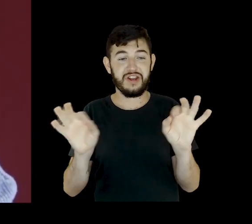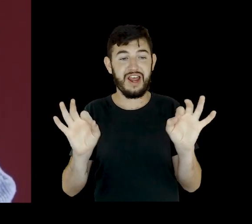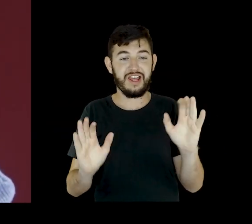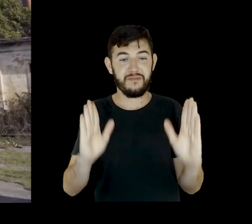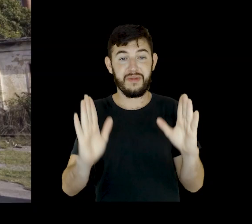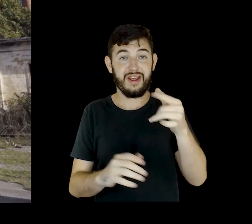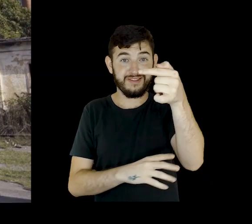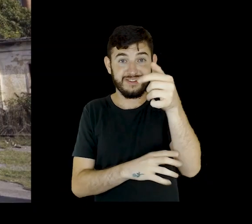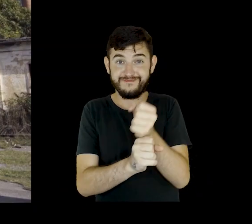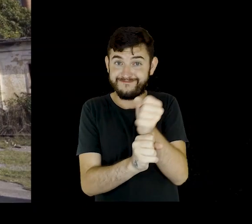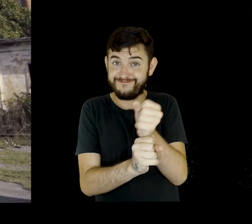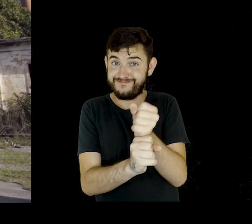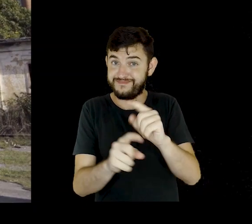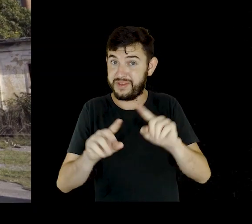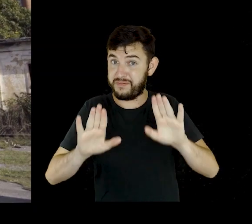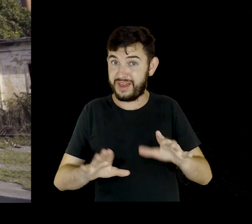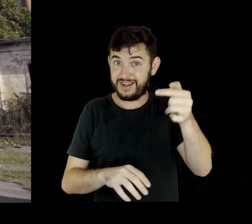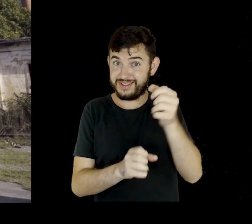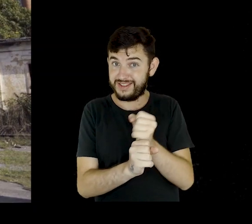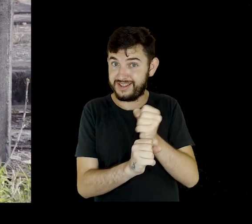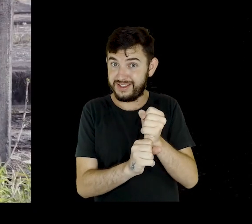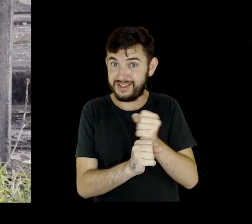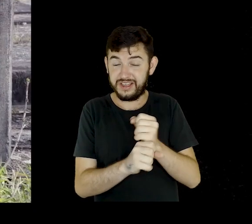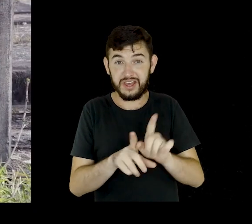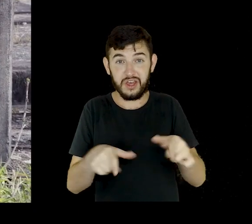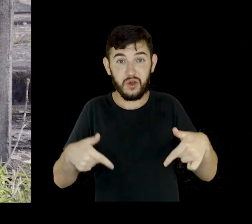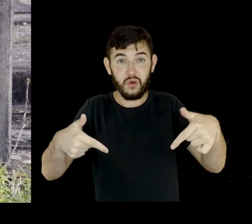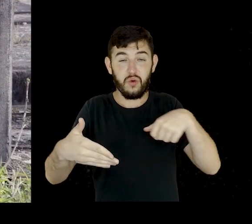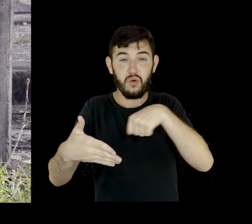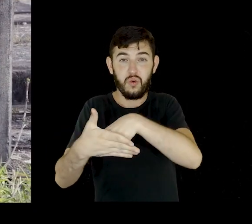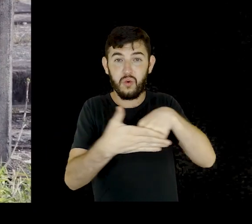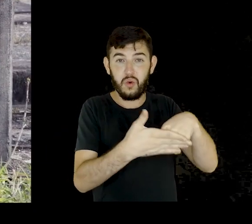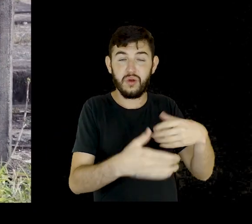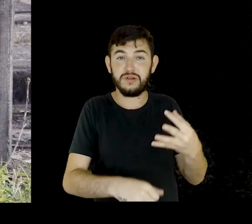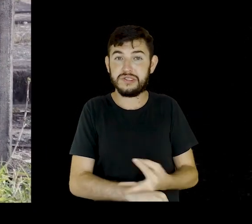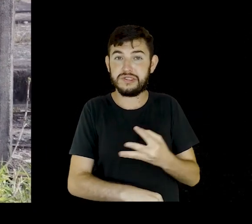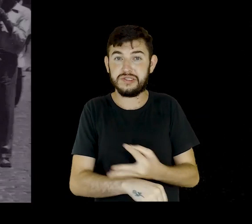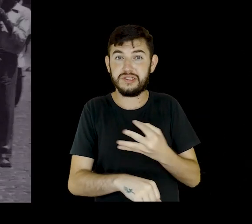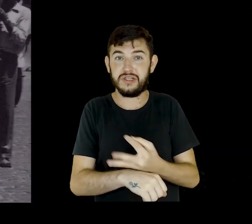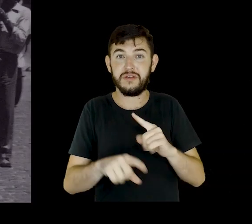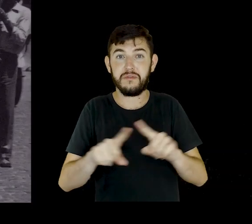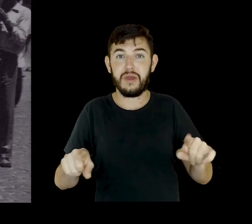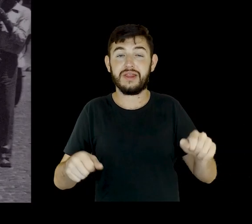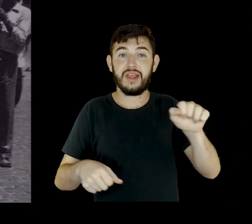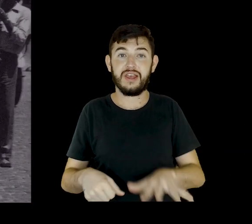por 7 anos. E foi 7 anos de não só de luta, de resistência, mas também de